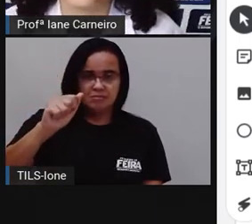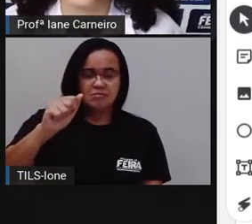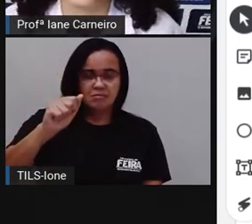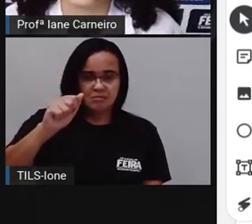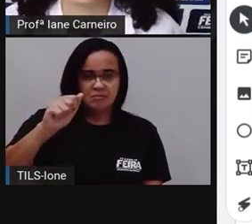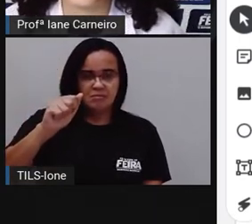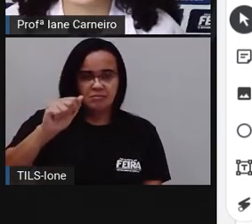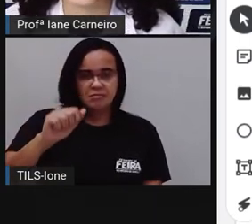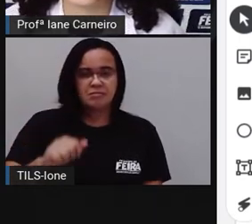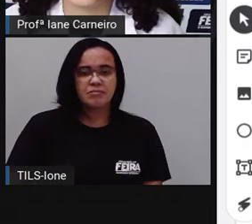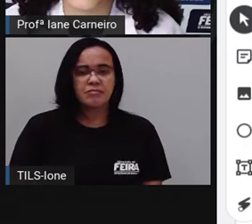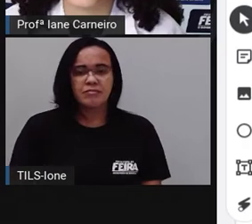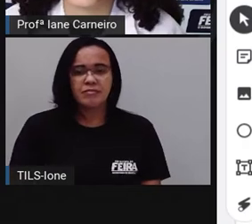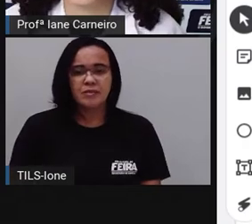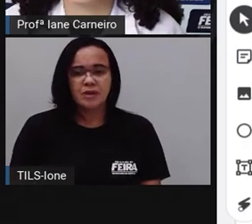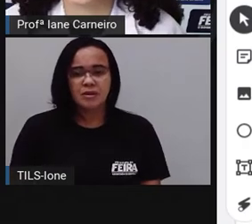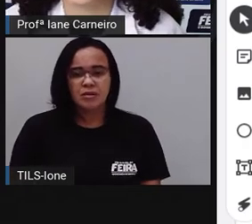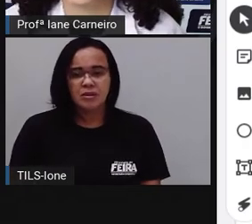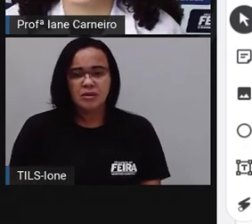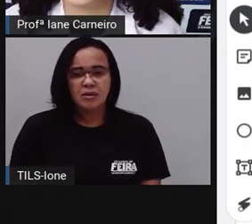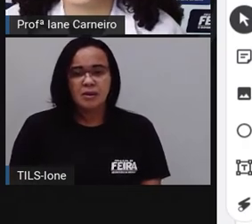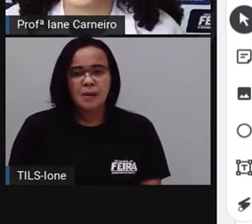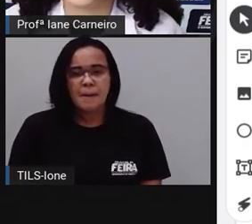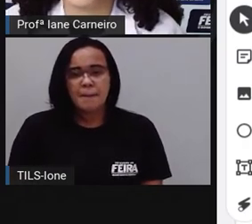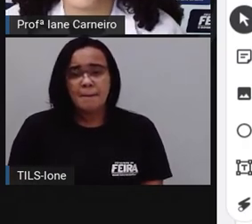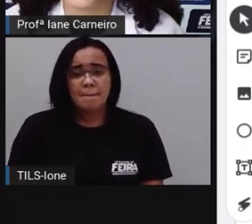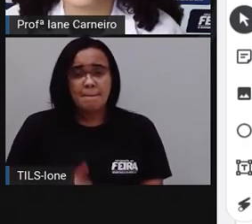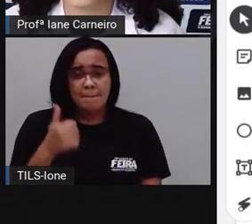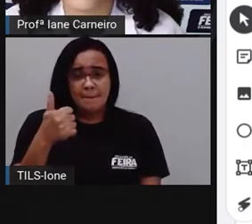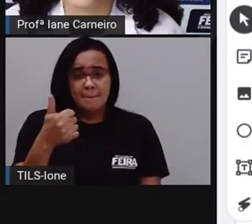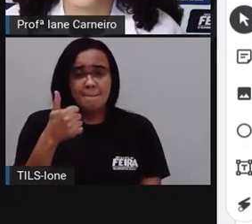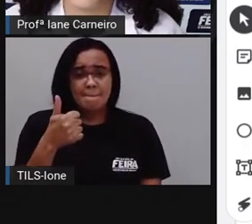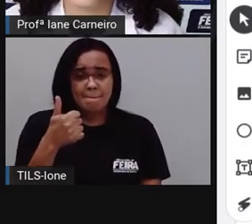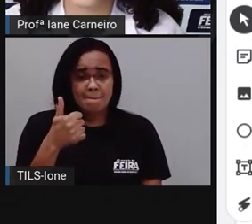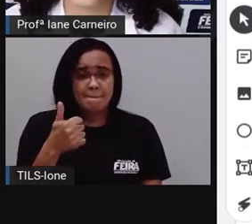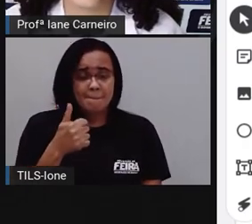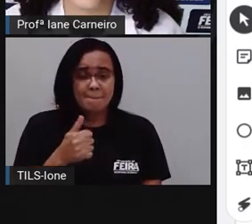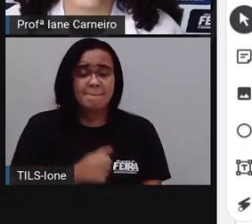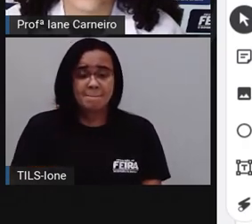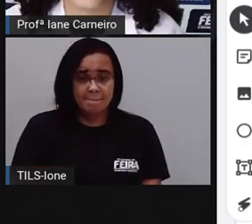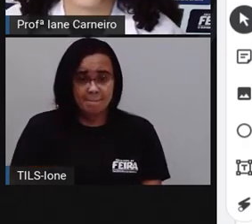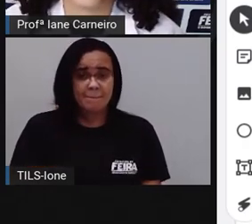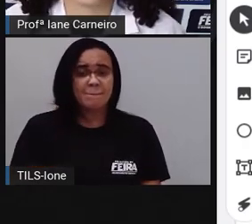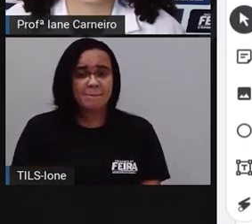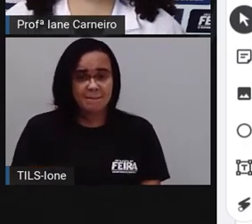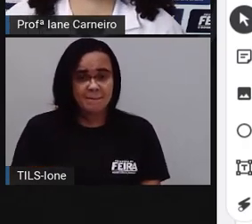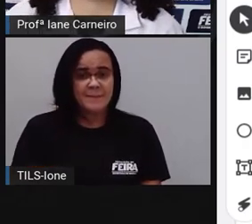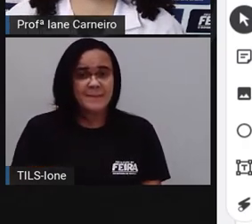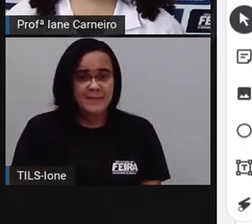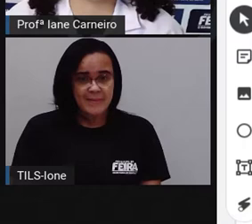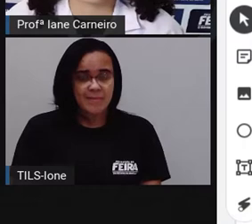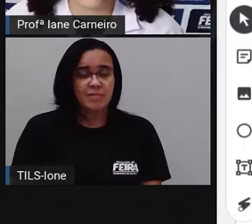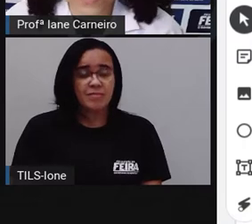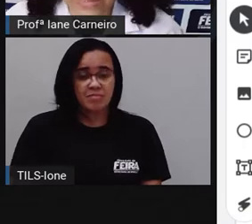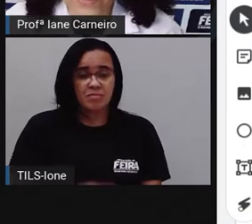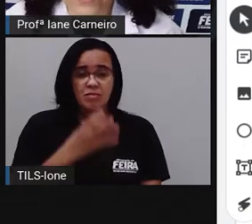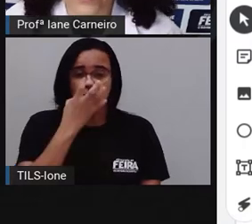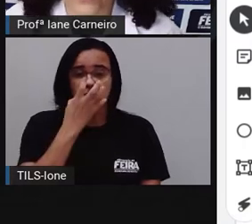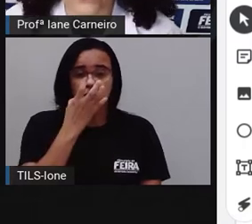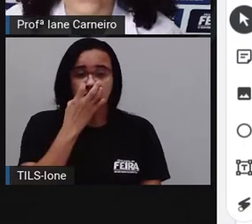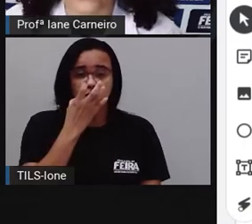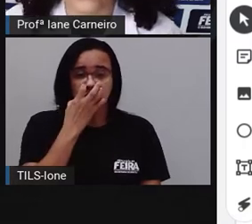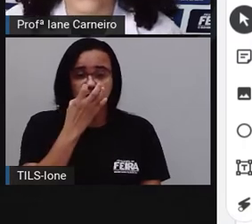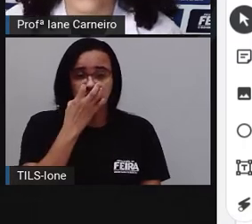Dálmata. Nesse aqui, A é pró. Nesse aqui aparecem vários animais com C. Aparece o cachorro. Vamos escrever